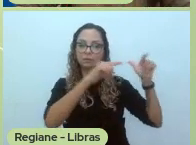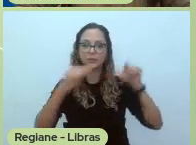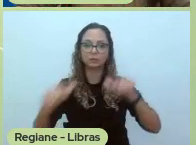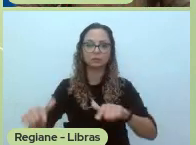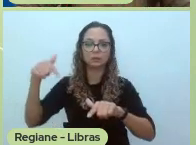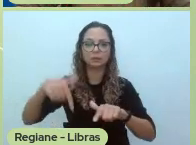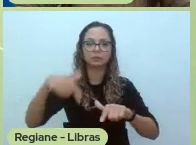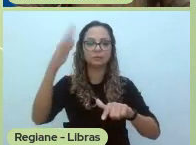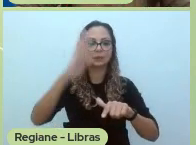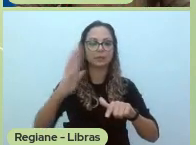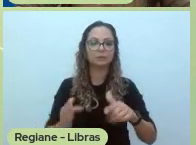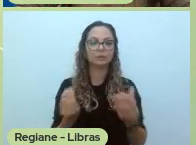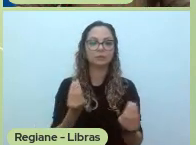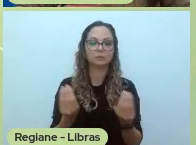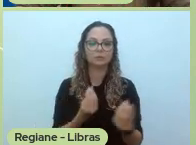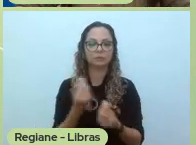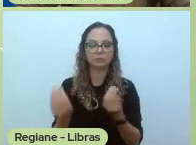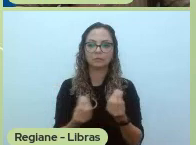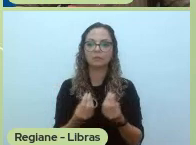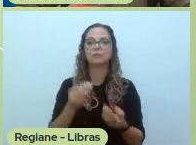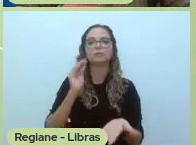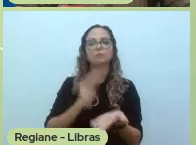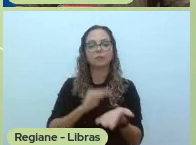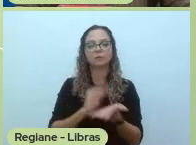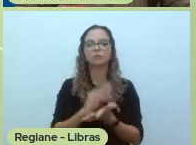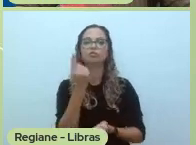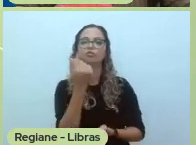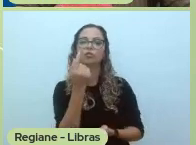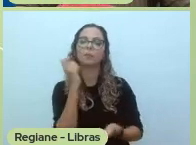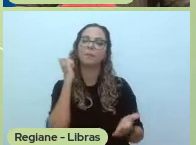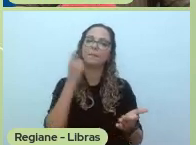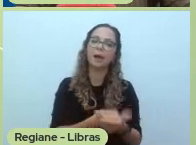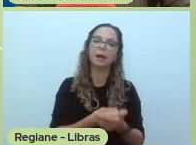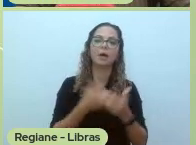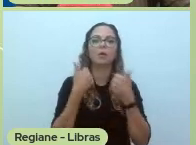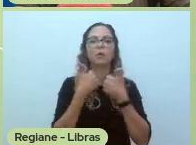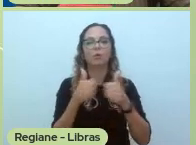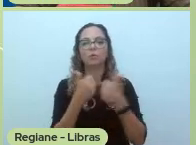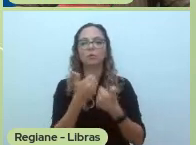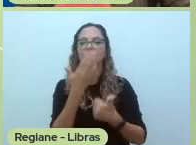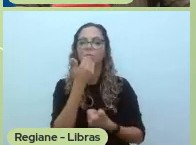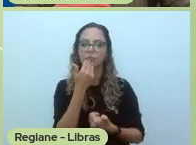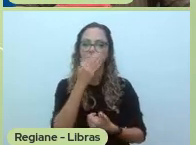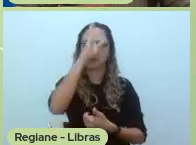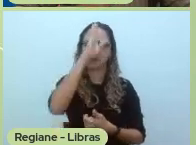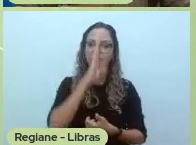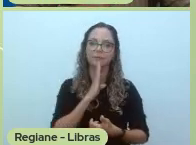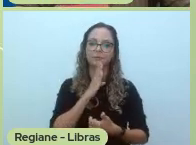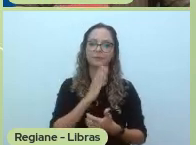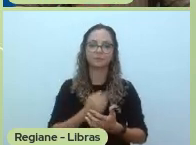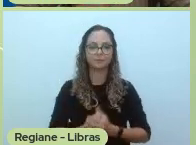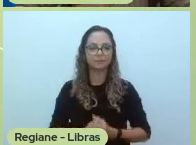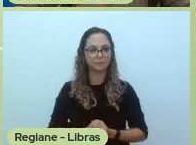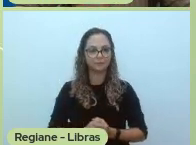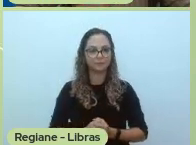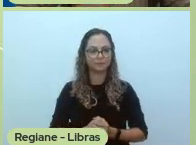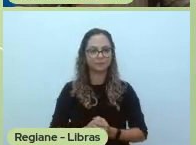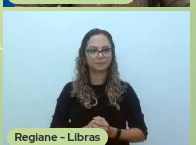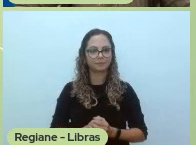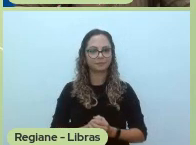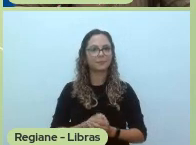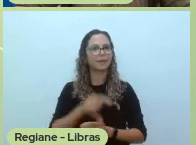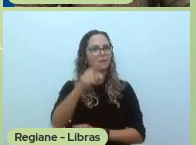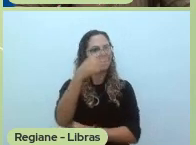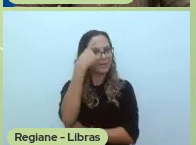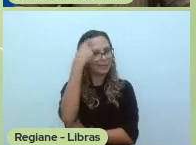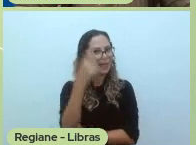de recursos para transporte e alimentação gratuito. É isso. Marise, você para de dar ideia